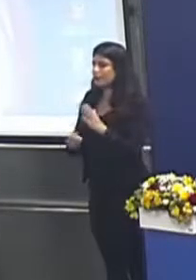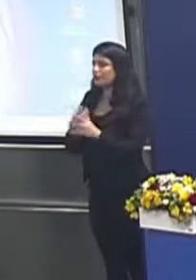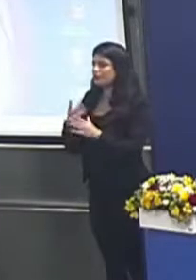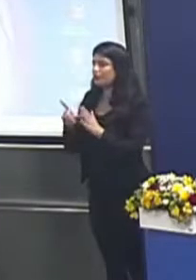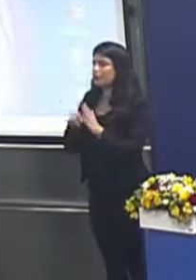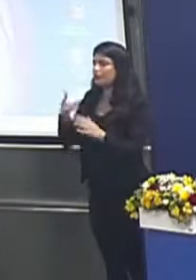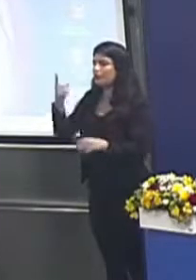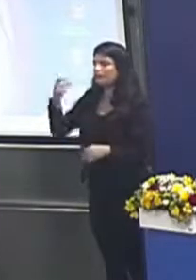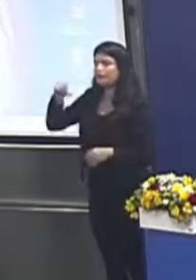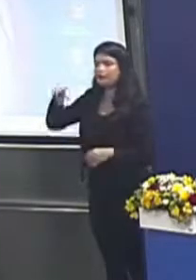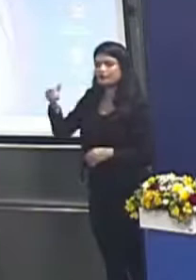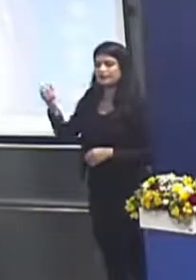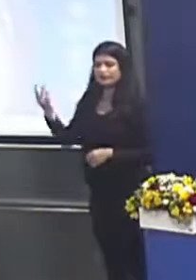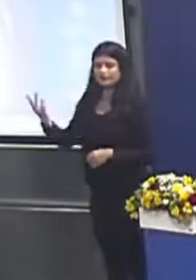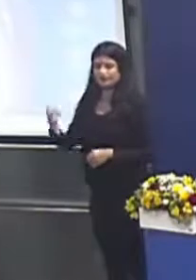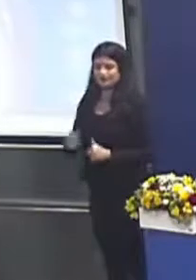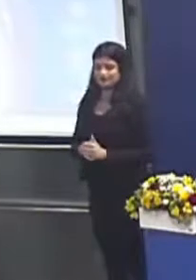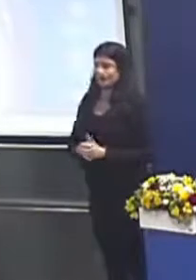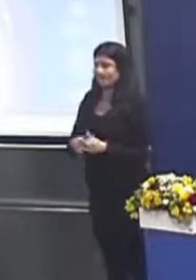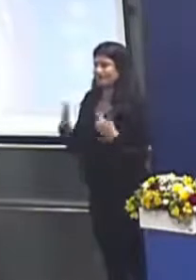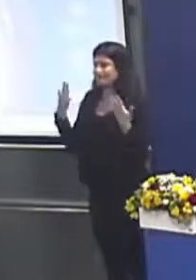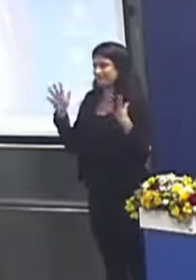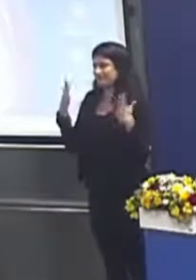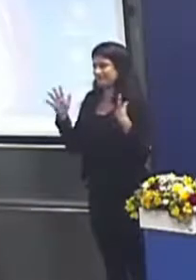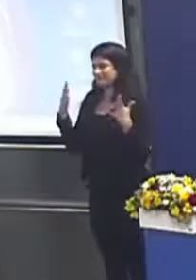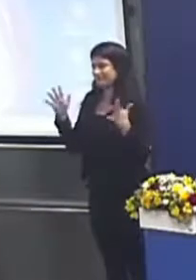em 1962.